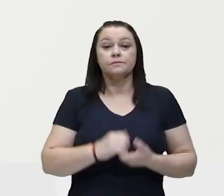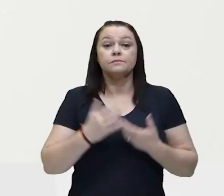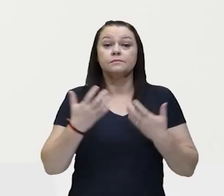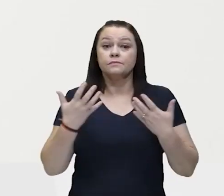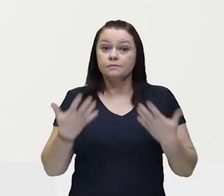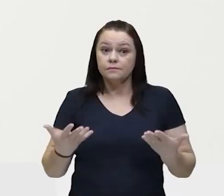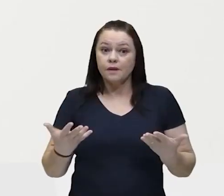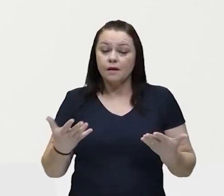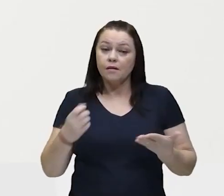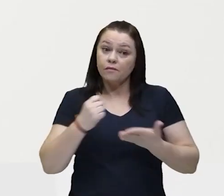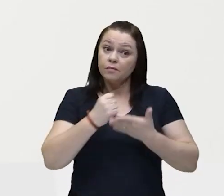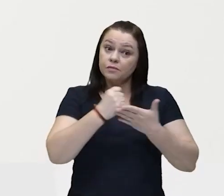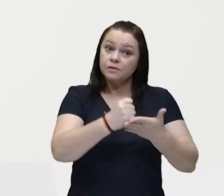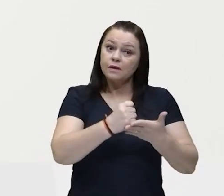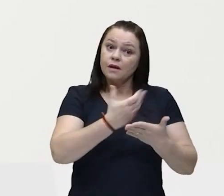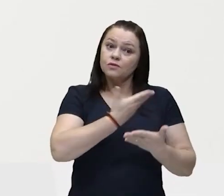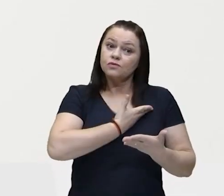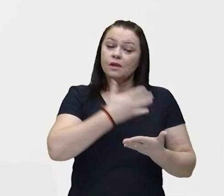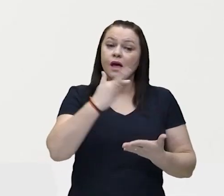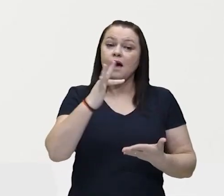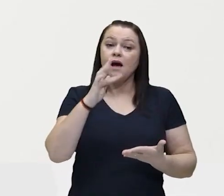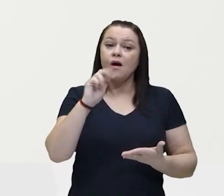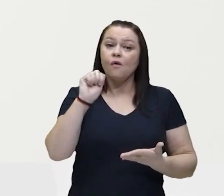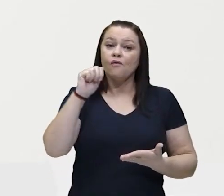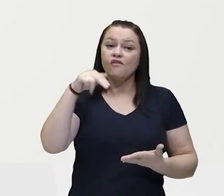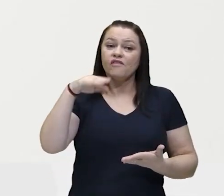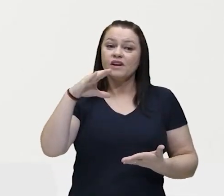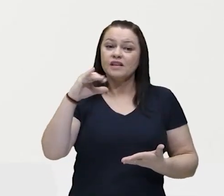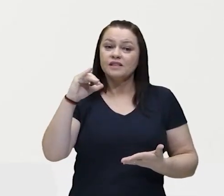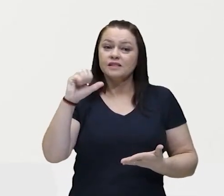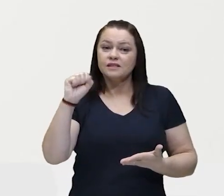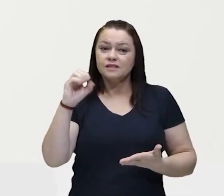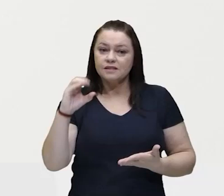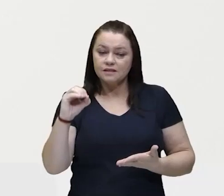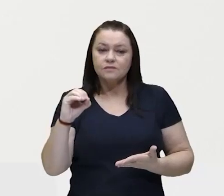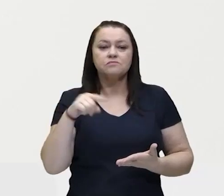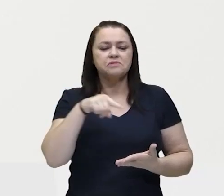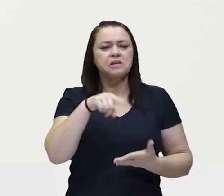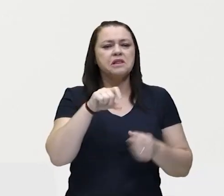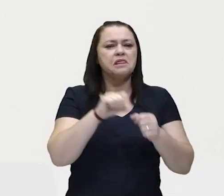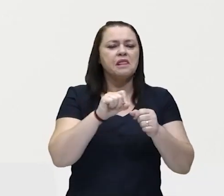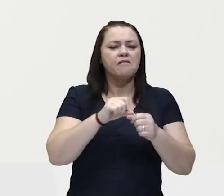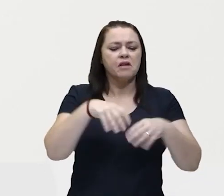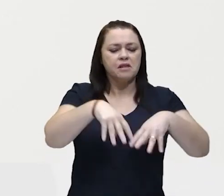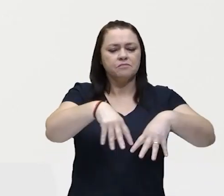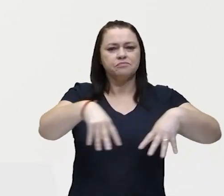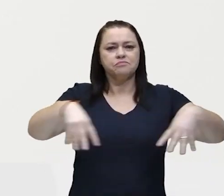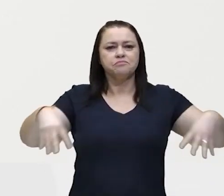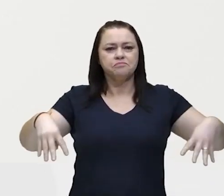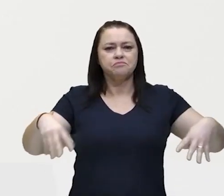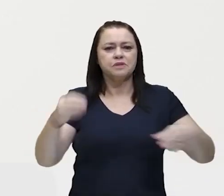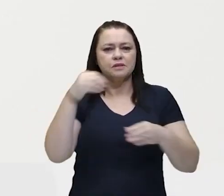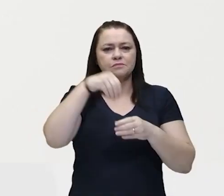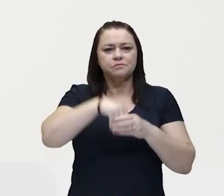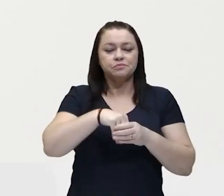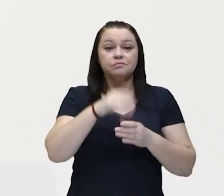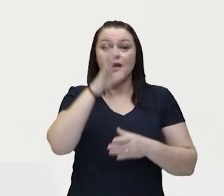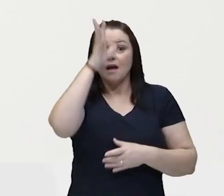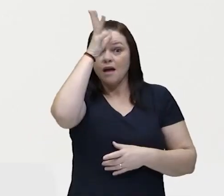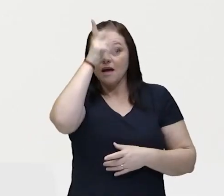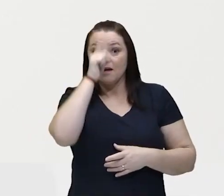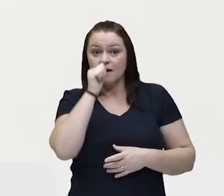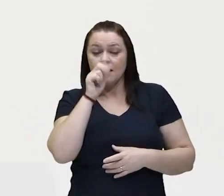Vamos ajudar nosso amigo Francisco. Ele está fazendo um cercado para suas galinhas e ele usou tábuas com 2 metros